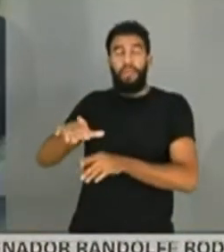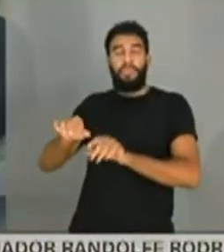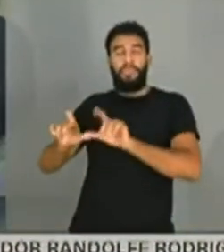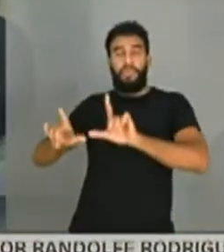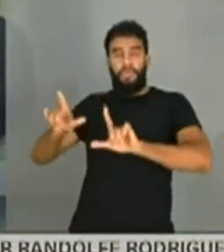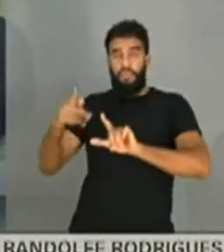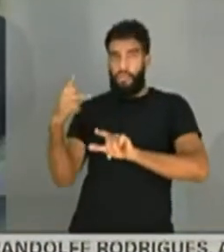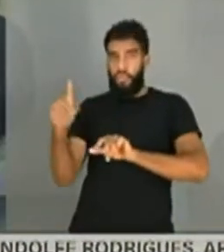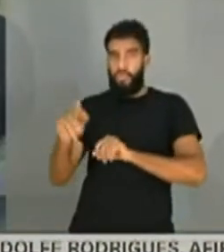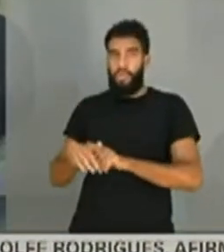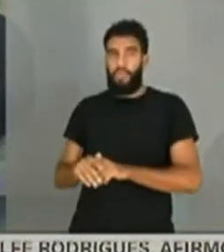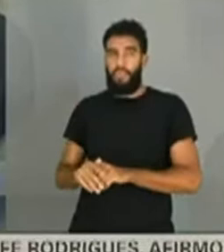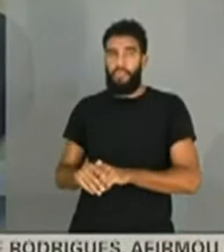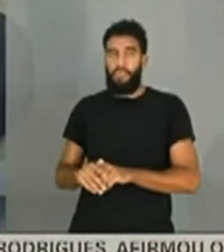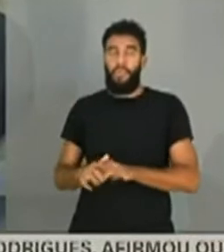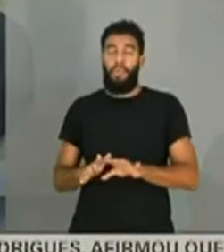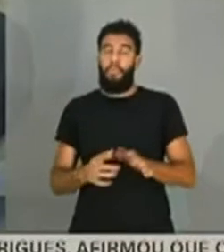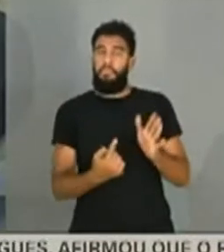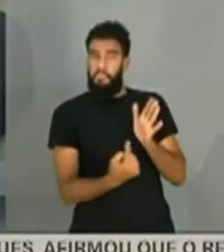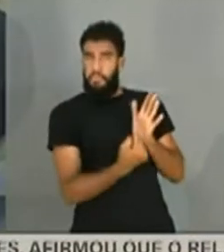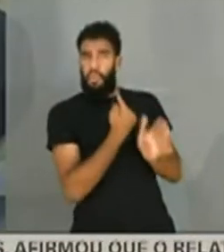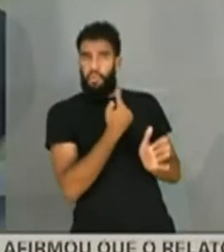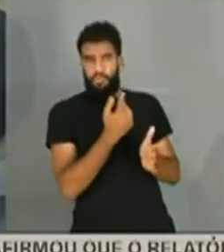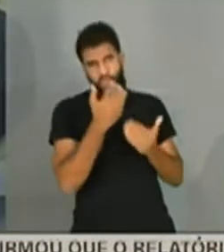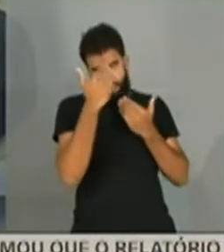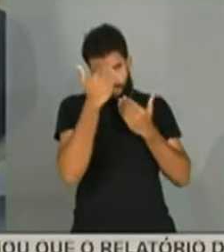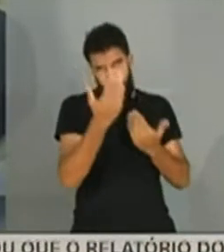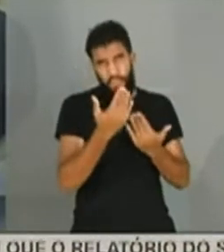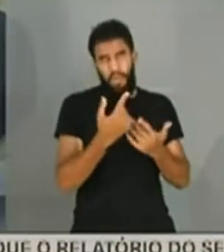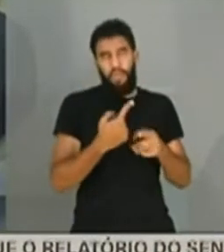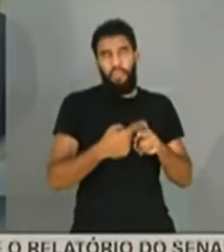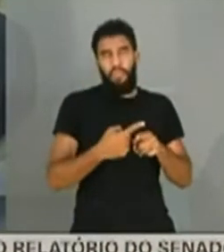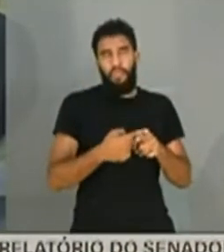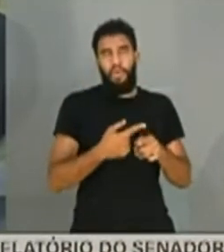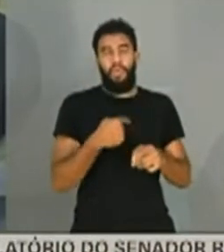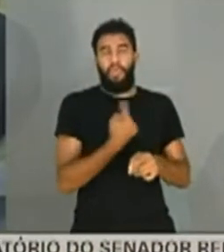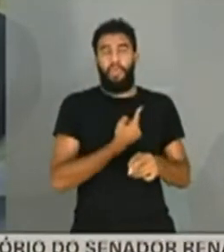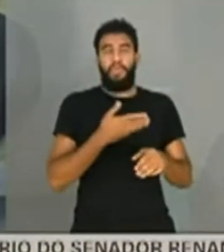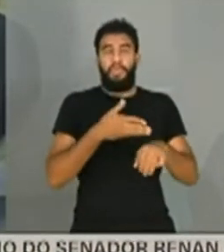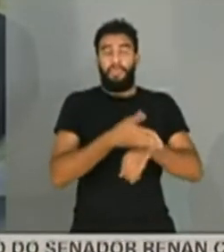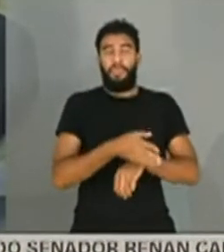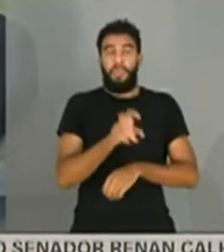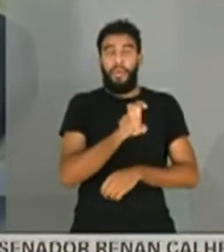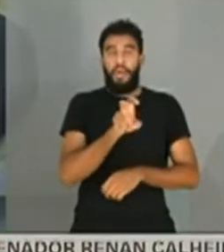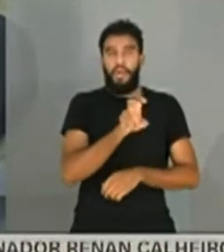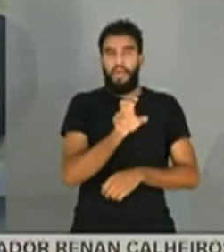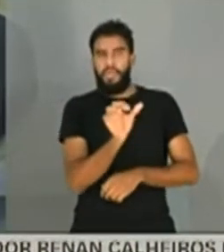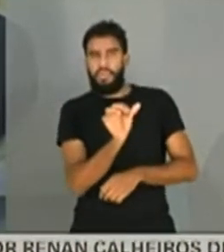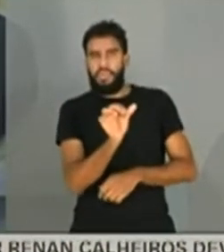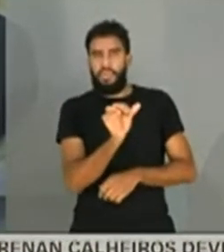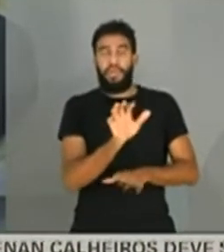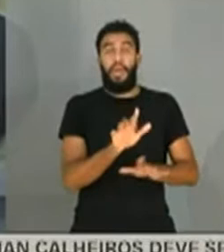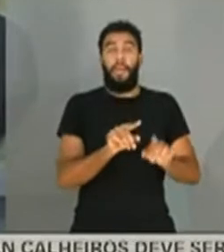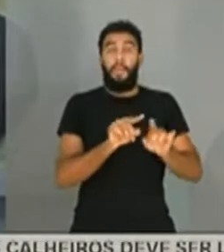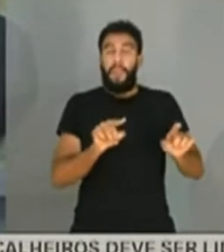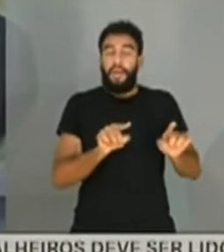outra pergunta que eu agradeço. Assim, fazemos parte da quinta, sexta rede do país, é quem menos recebemos